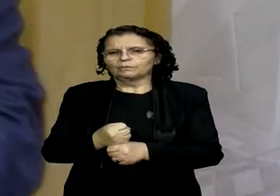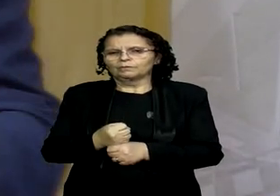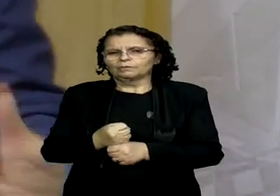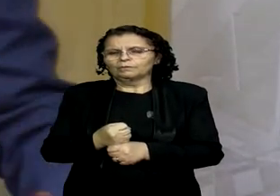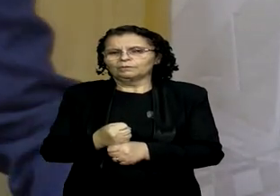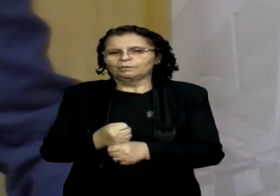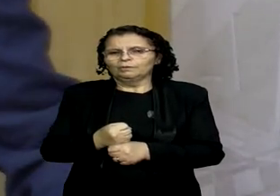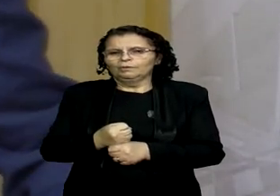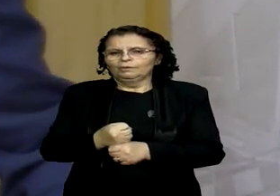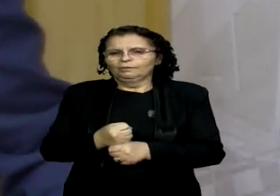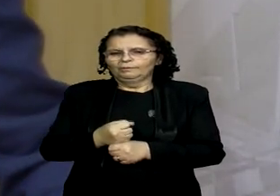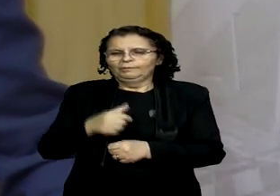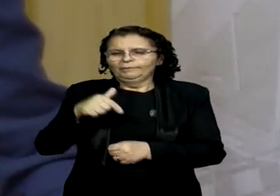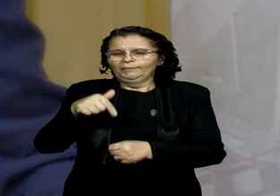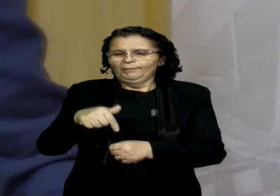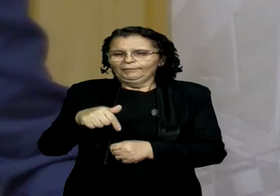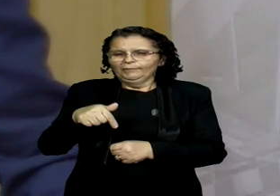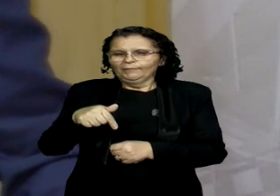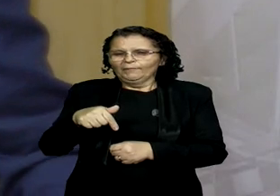já são